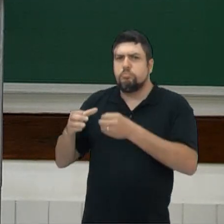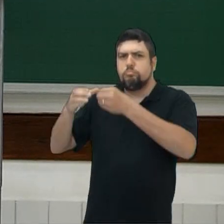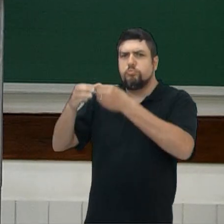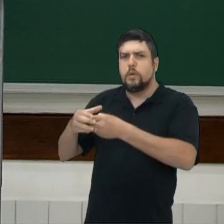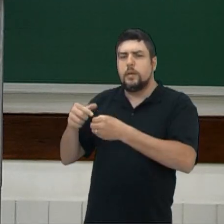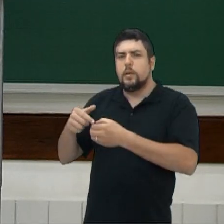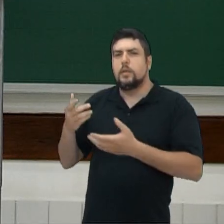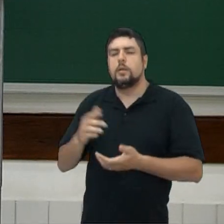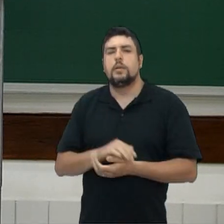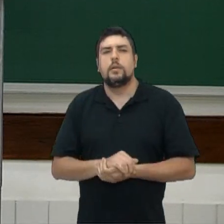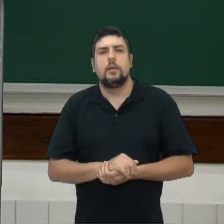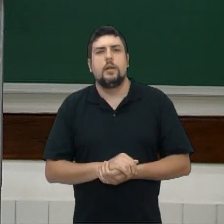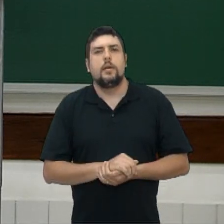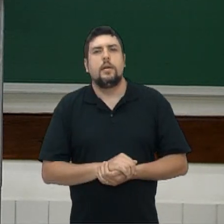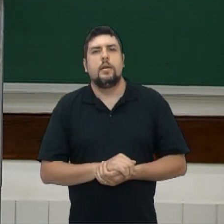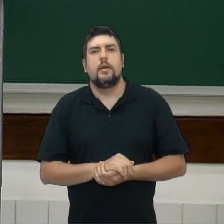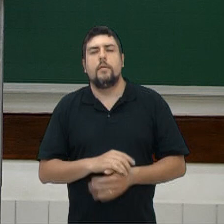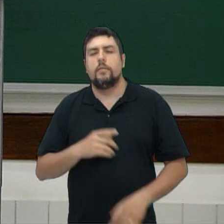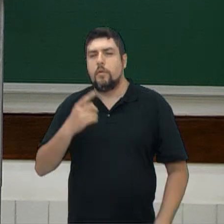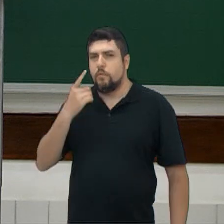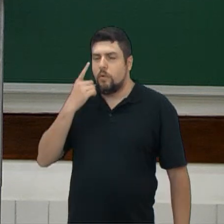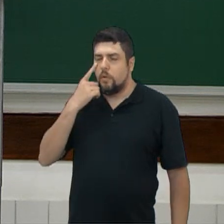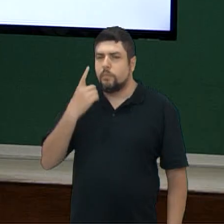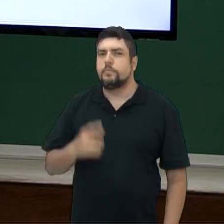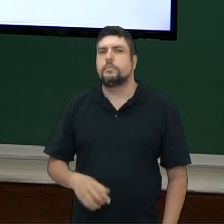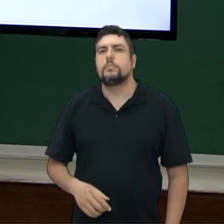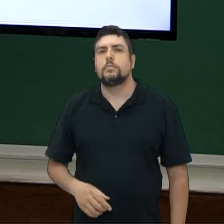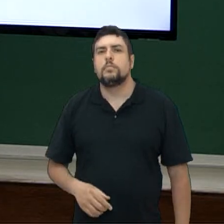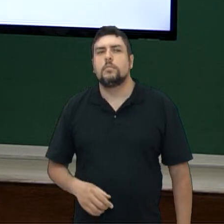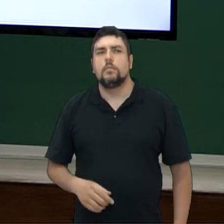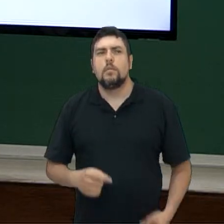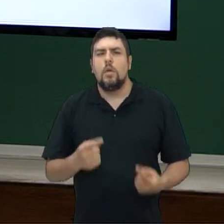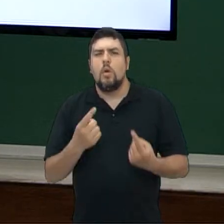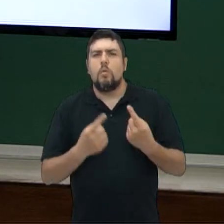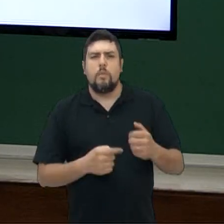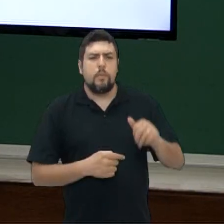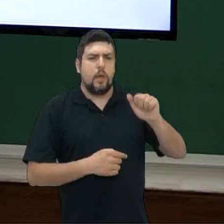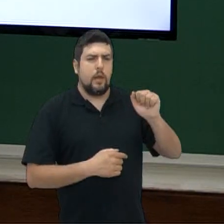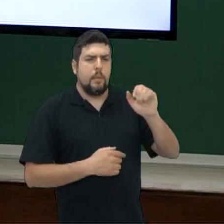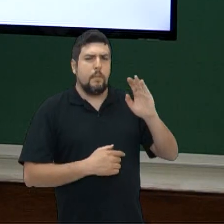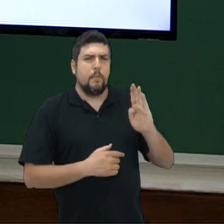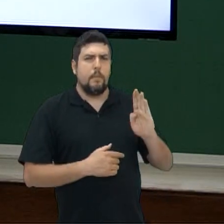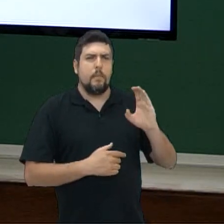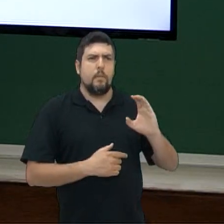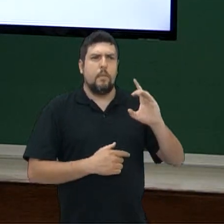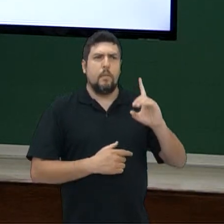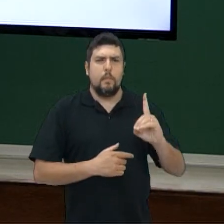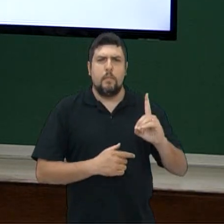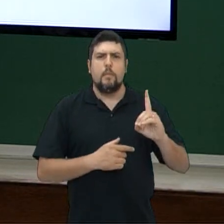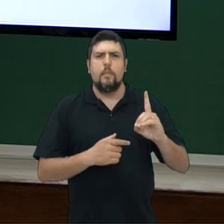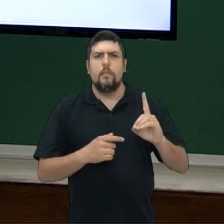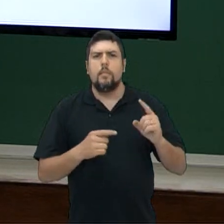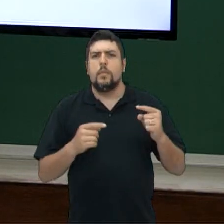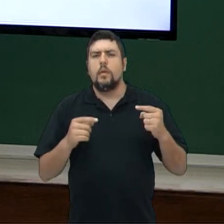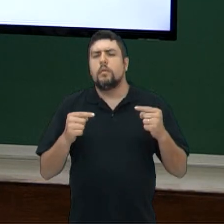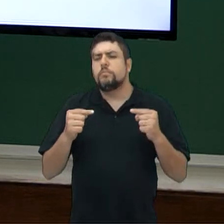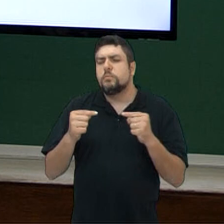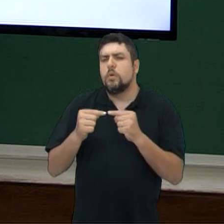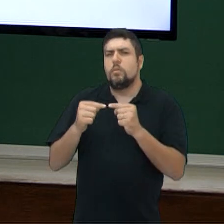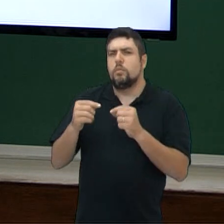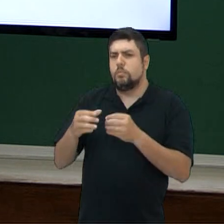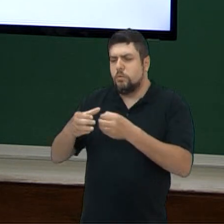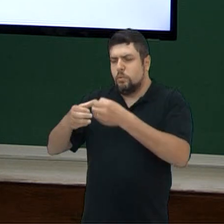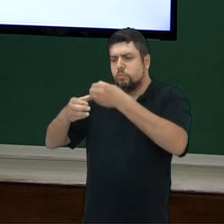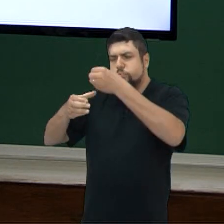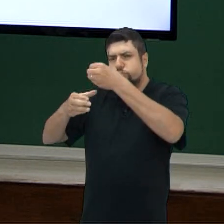Perfect, pessoal. Olha lá então. Qual dessas alternativas melhor descreve a natureza mais provável desse